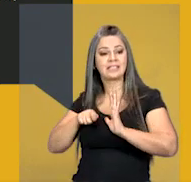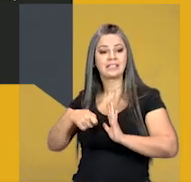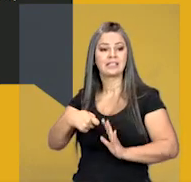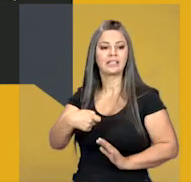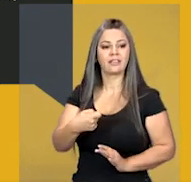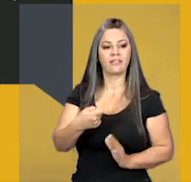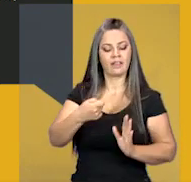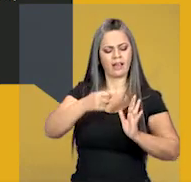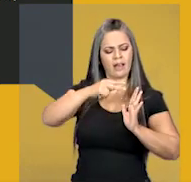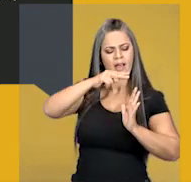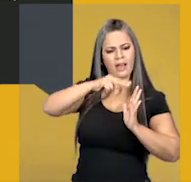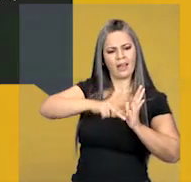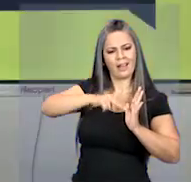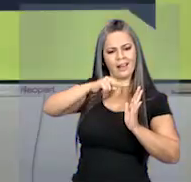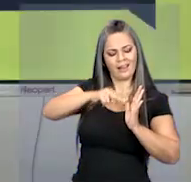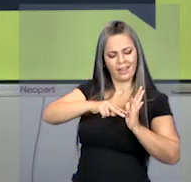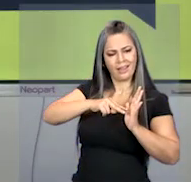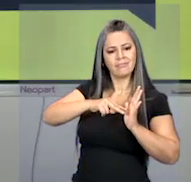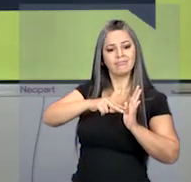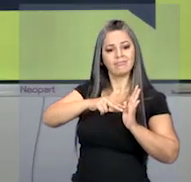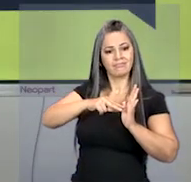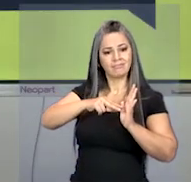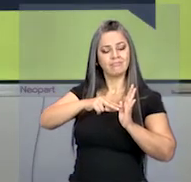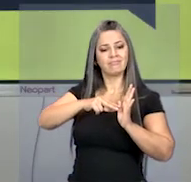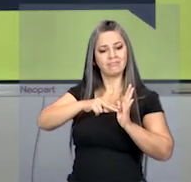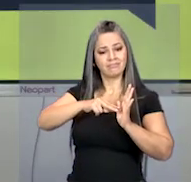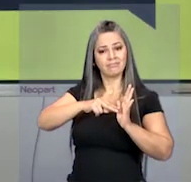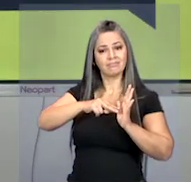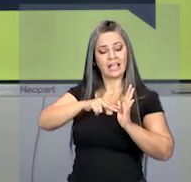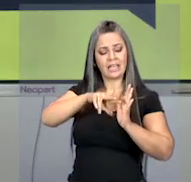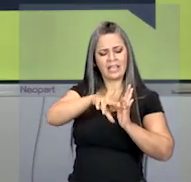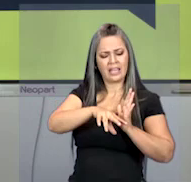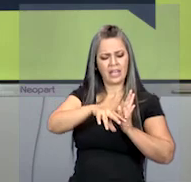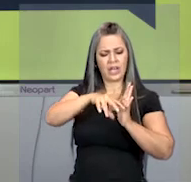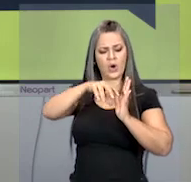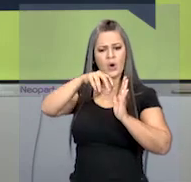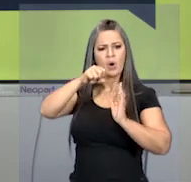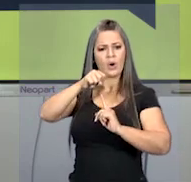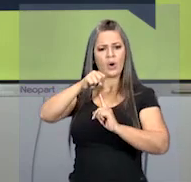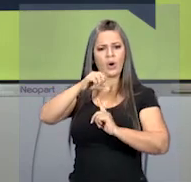planta? Olha, quando você lê, você está colhendo aquilo